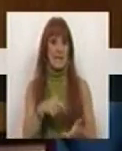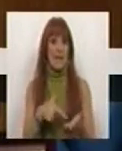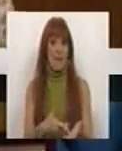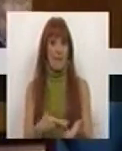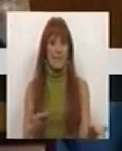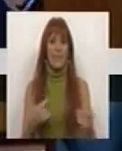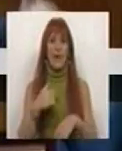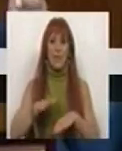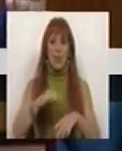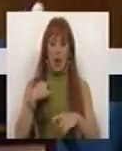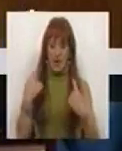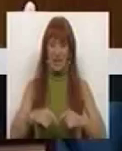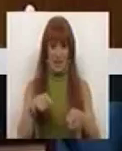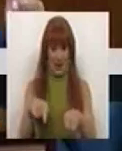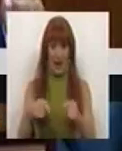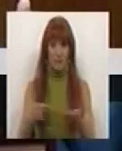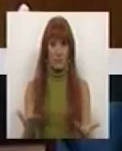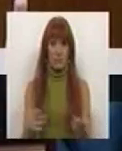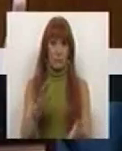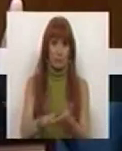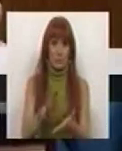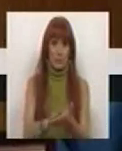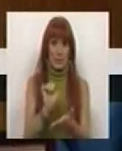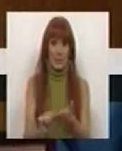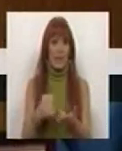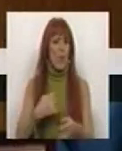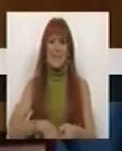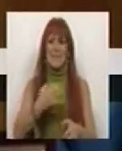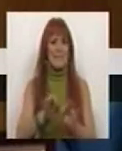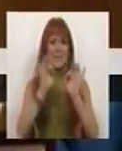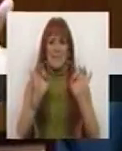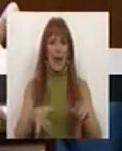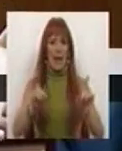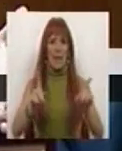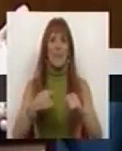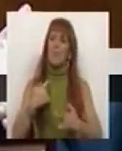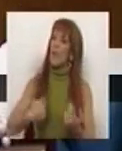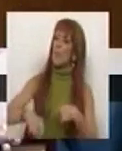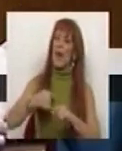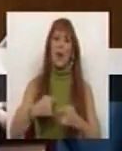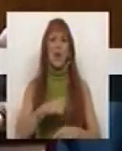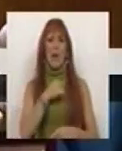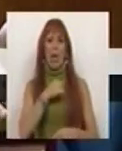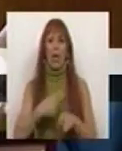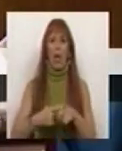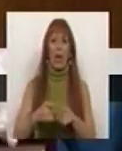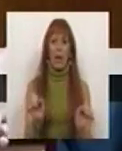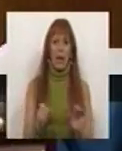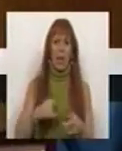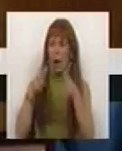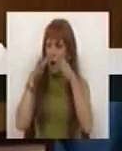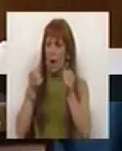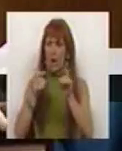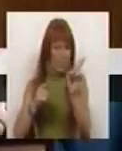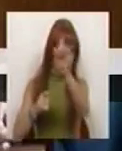portanto, o facto de ela ter sido emitida não significa que estejamos desinteressados,